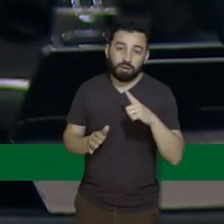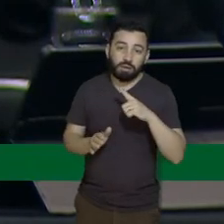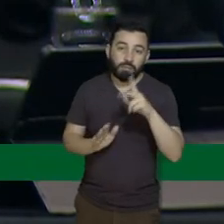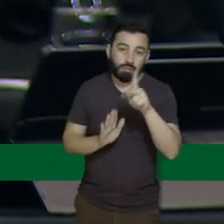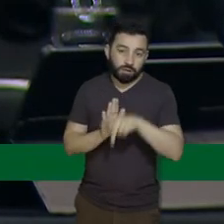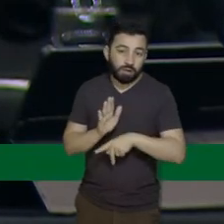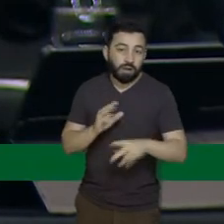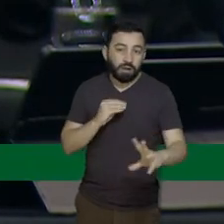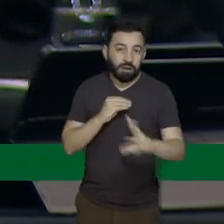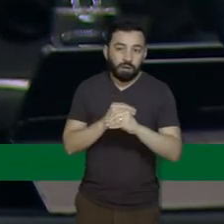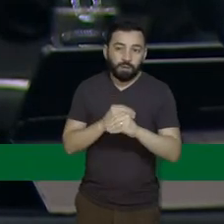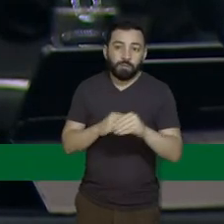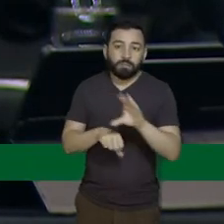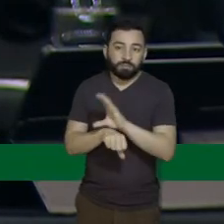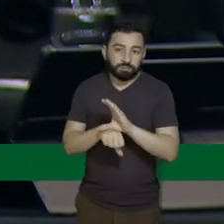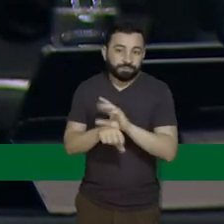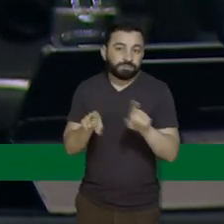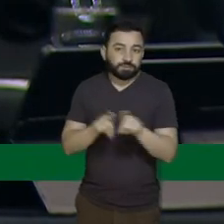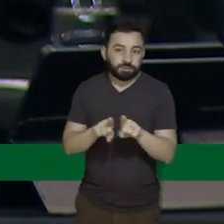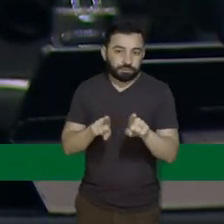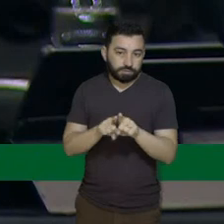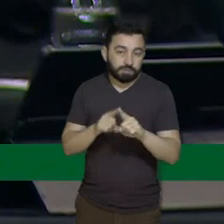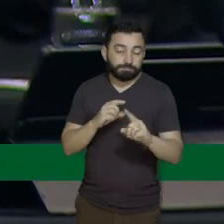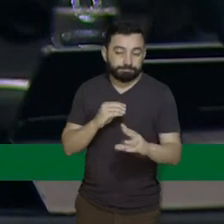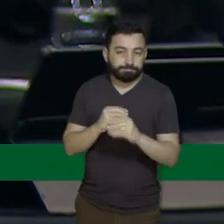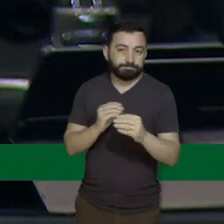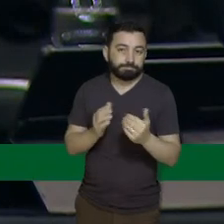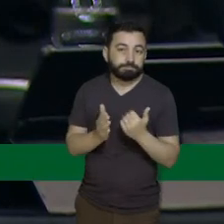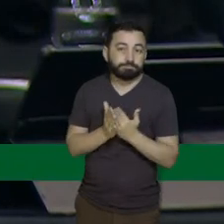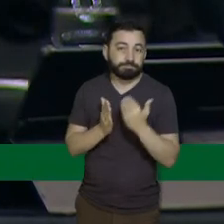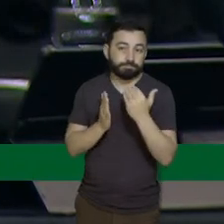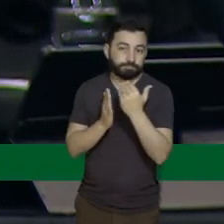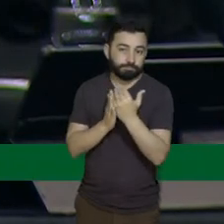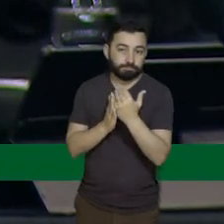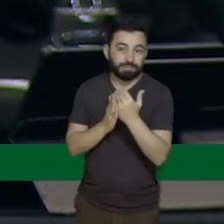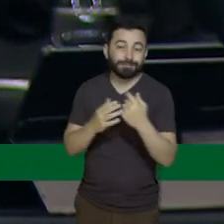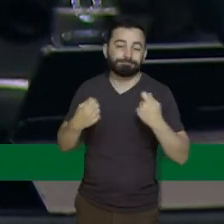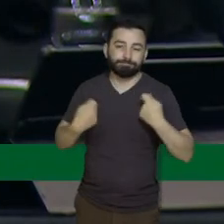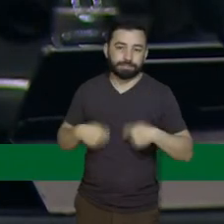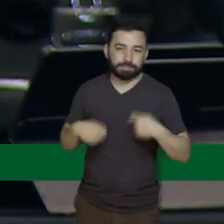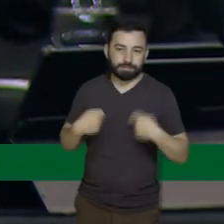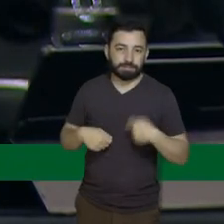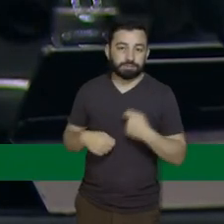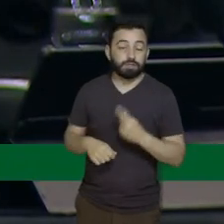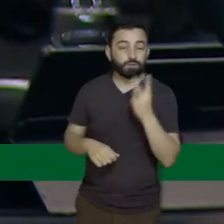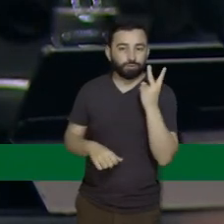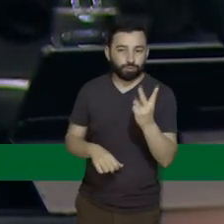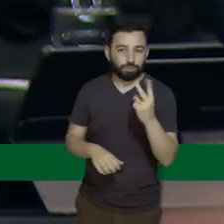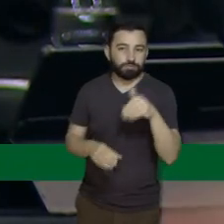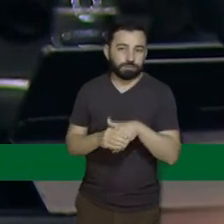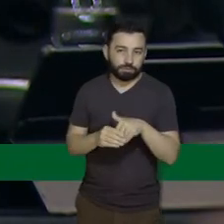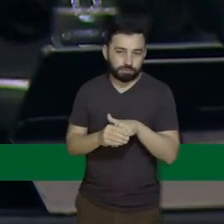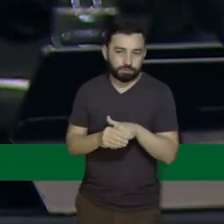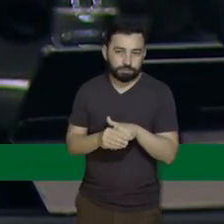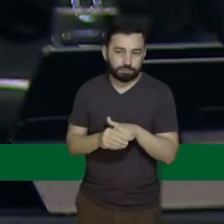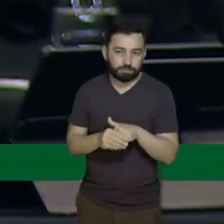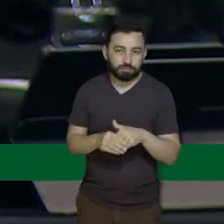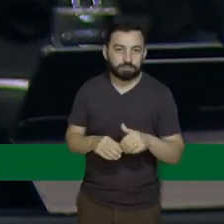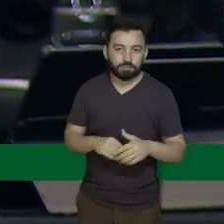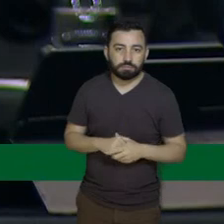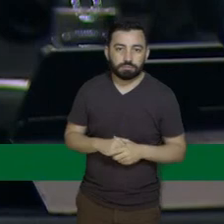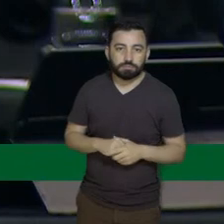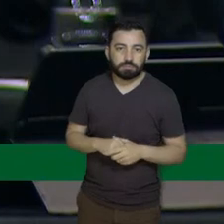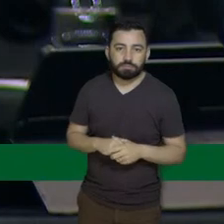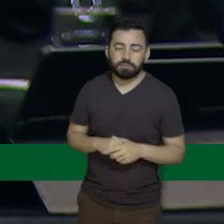à Constituição e projetos de leis complementares que necessitam de duas votações, um